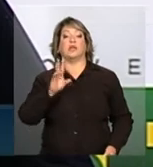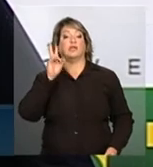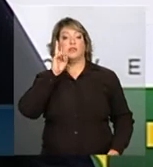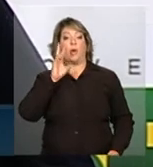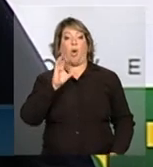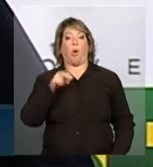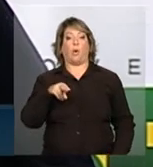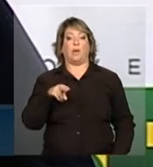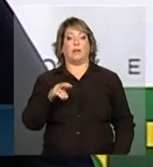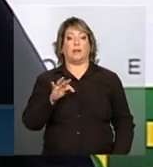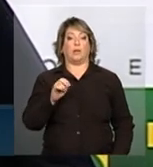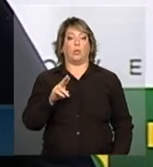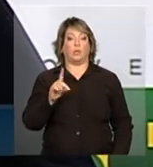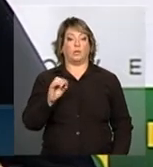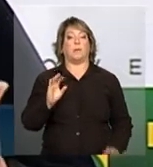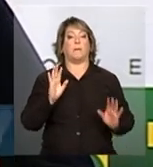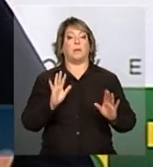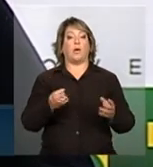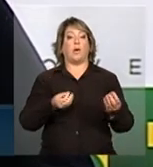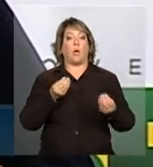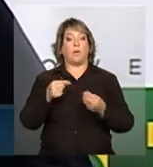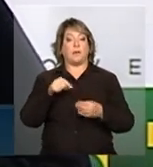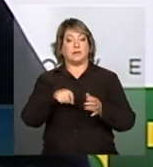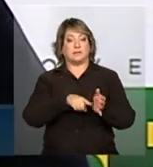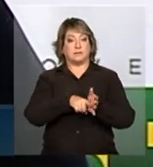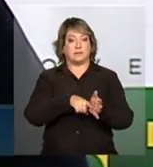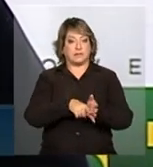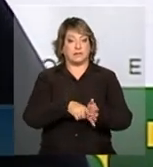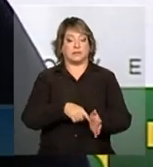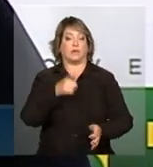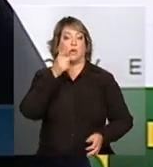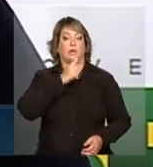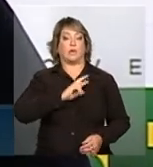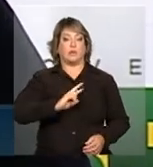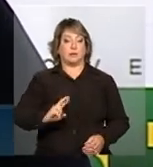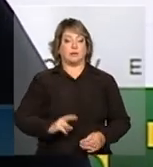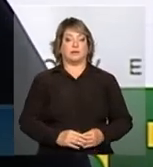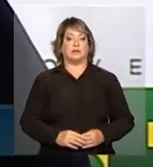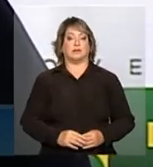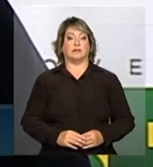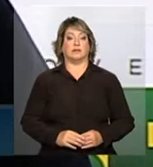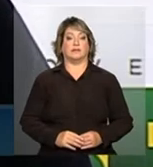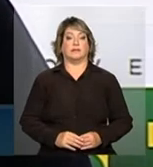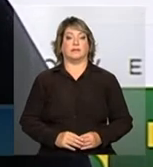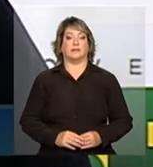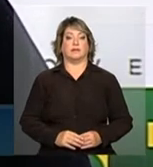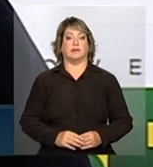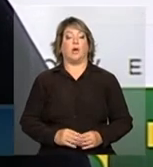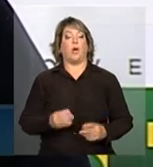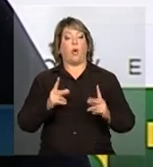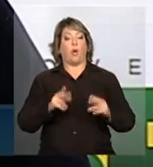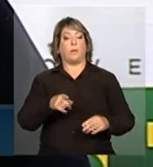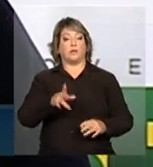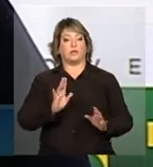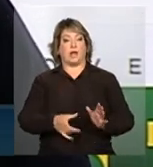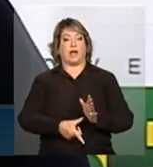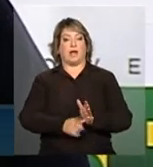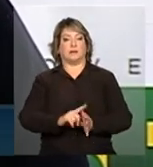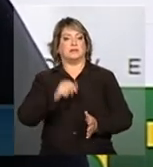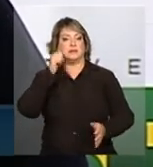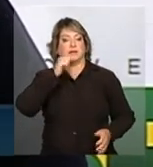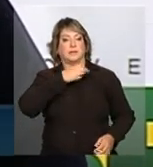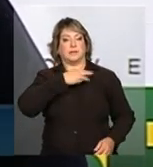mas como formulação da própria pesquisa e resultados obtidos, é como acrescentou a ministra